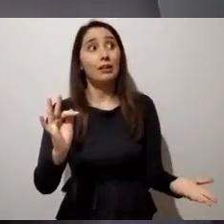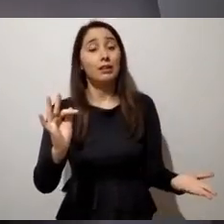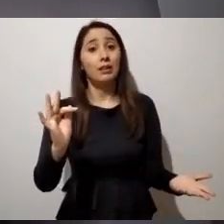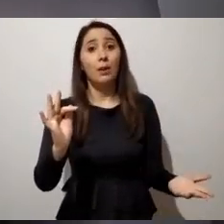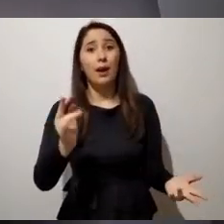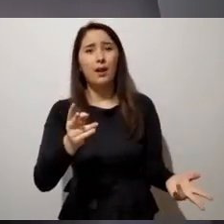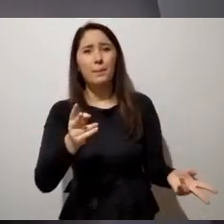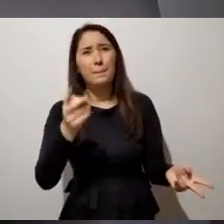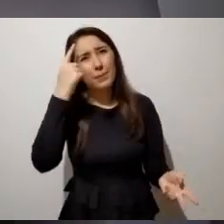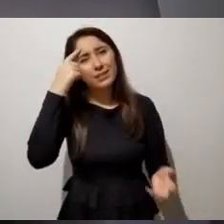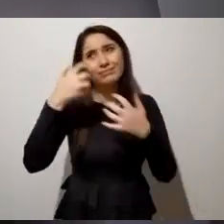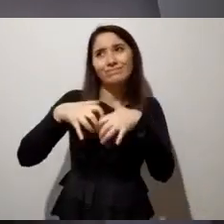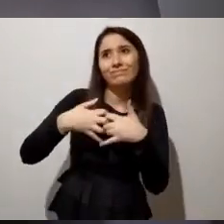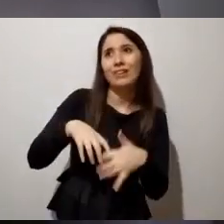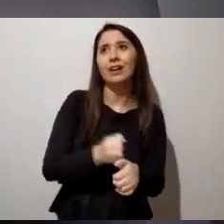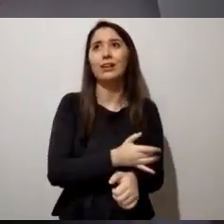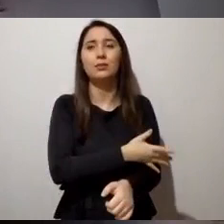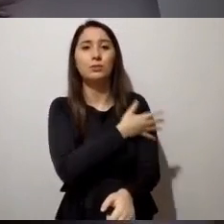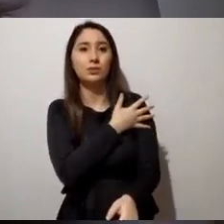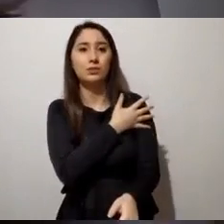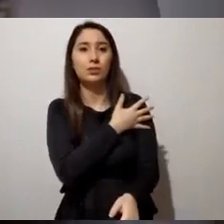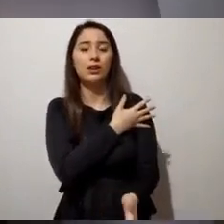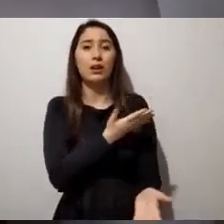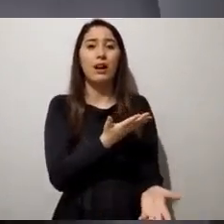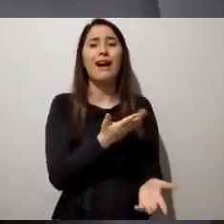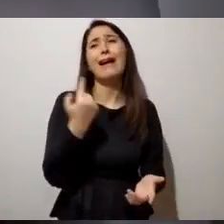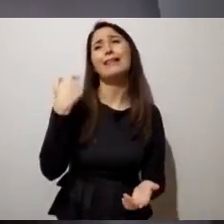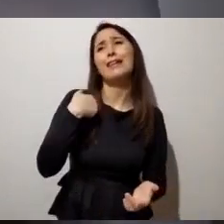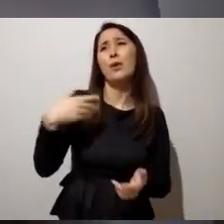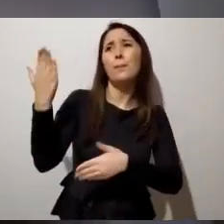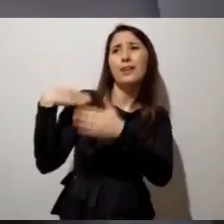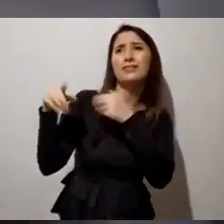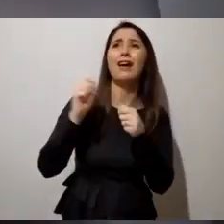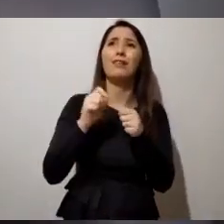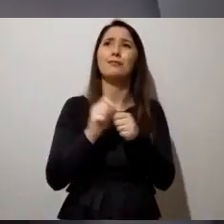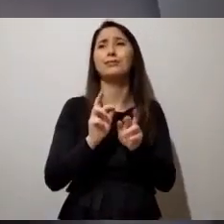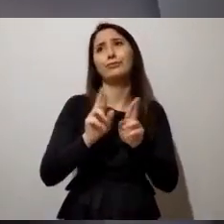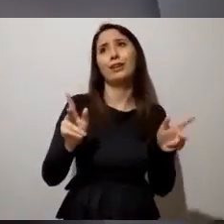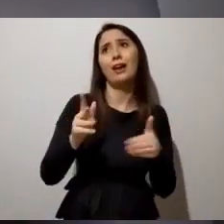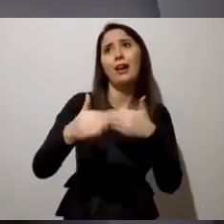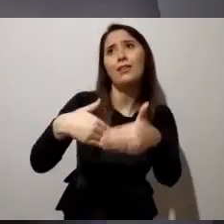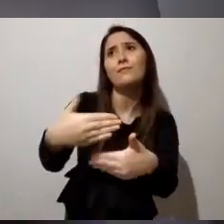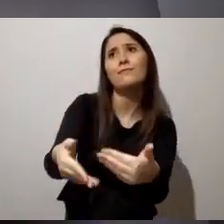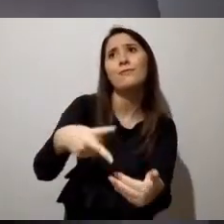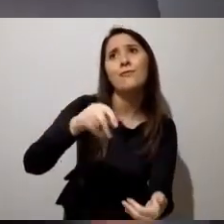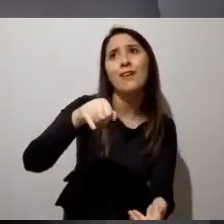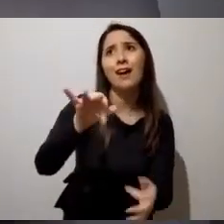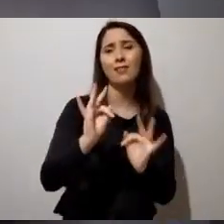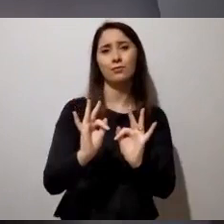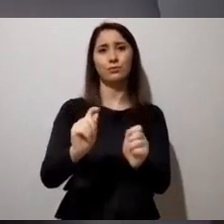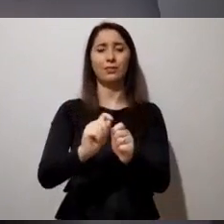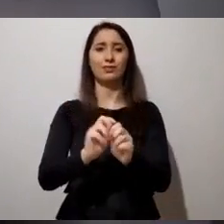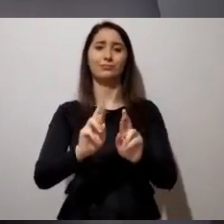suas emoções voltado para o que você fez ou o que você vai fazer, você abre uma porta enorme para que a